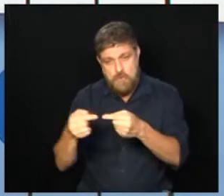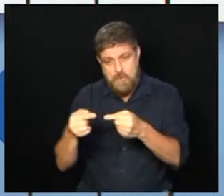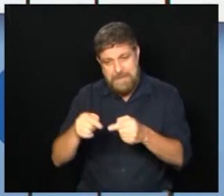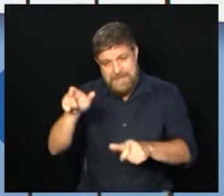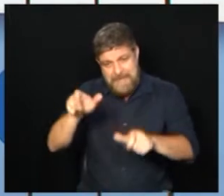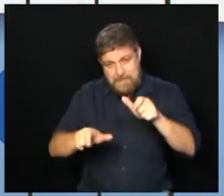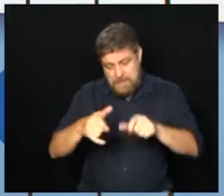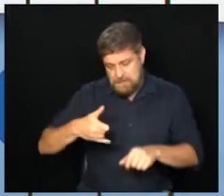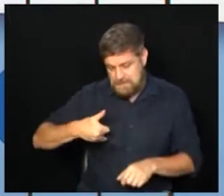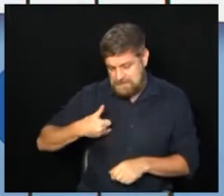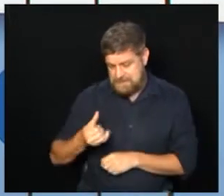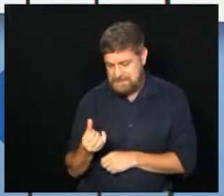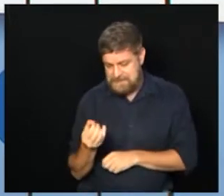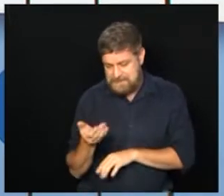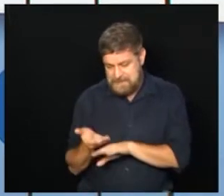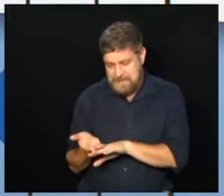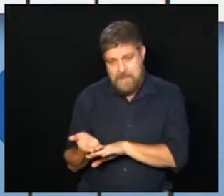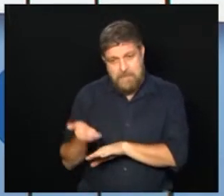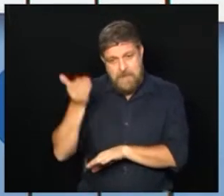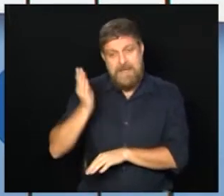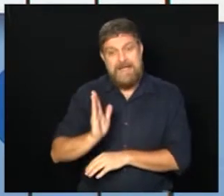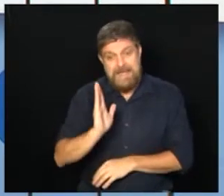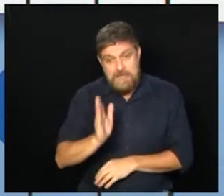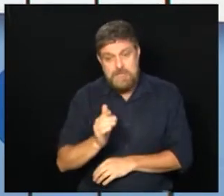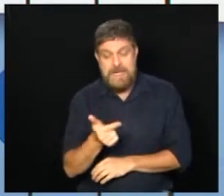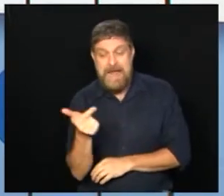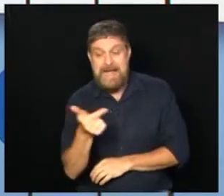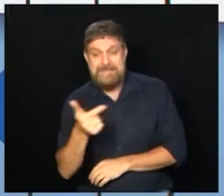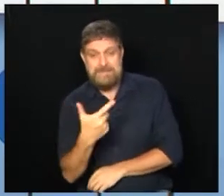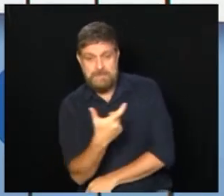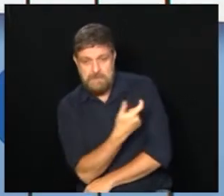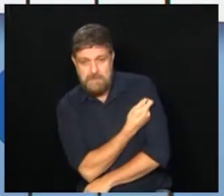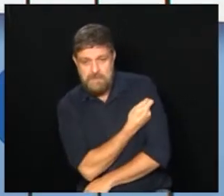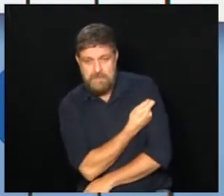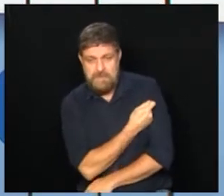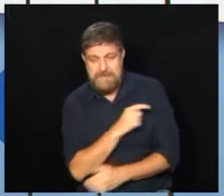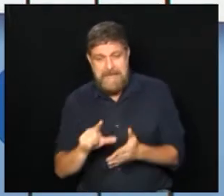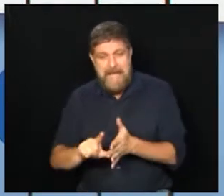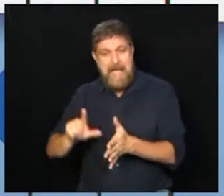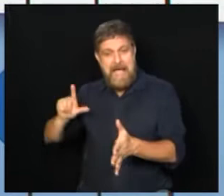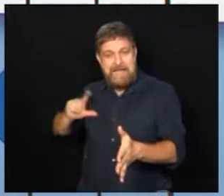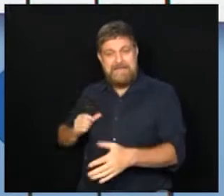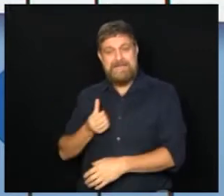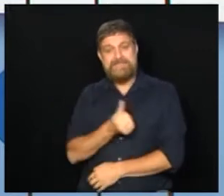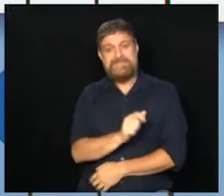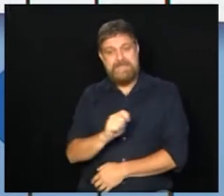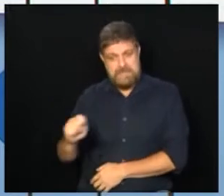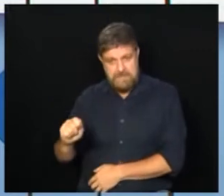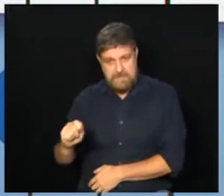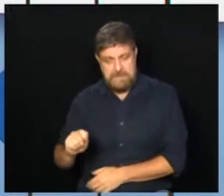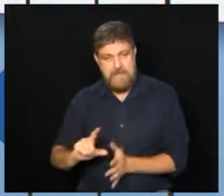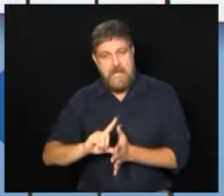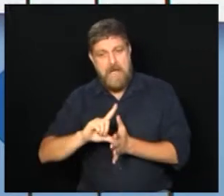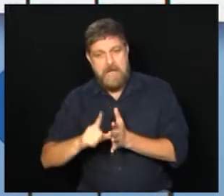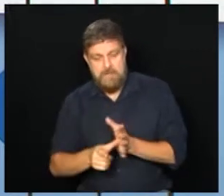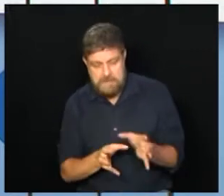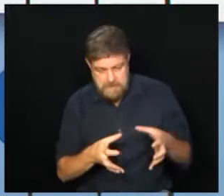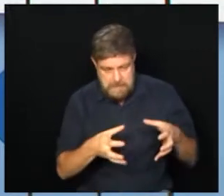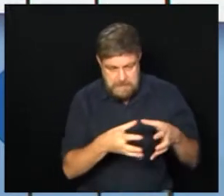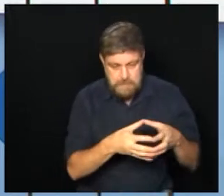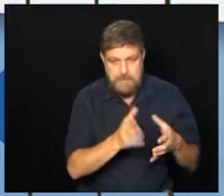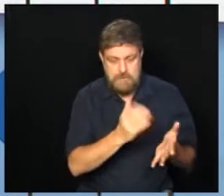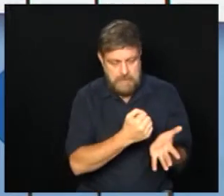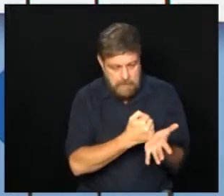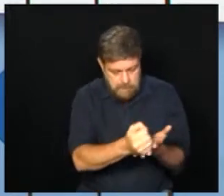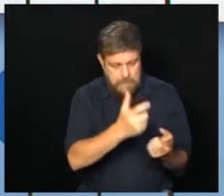partir de 60 anos que receberam a segunda dose há pelo menos 6 meses. Depois que esses grupos